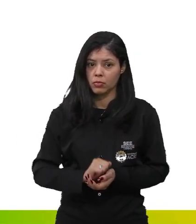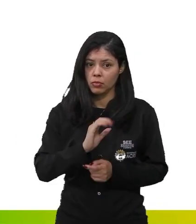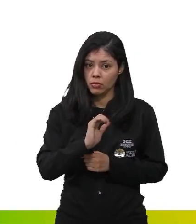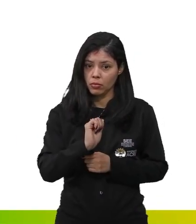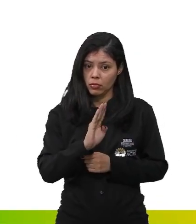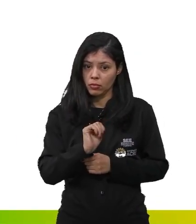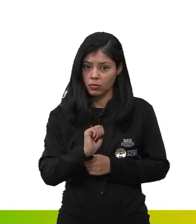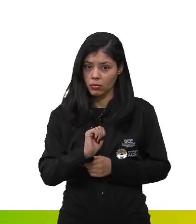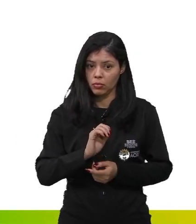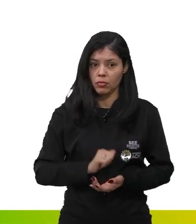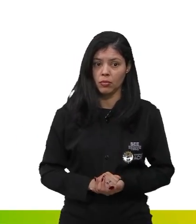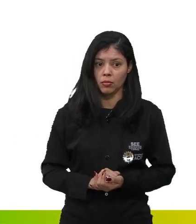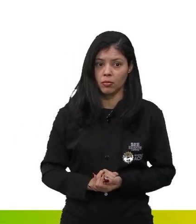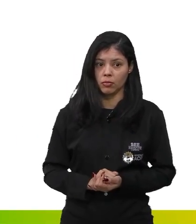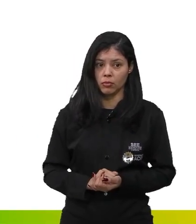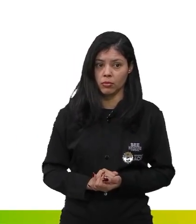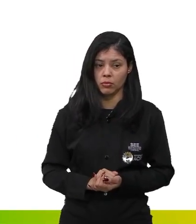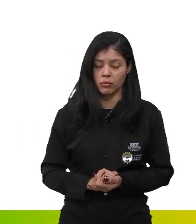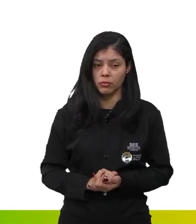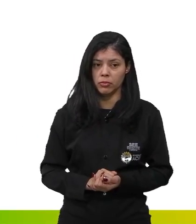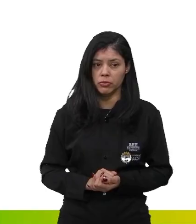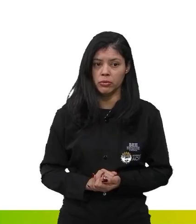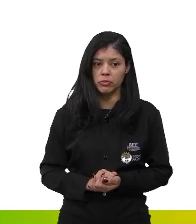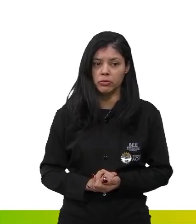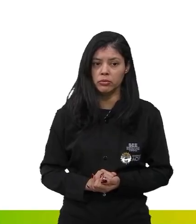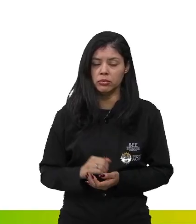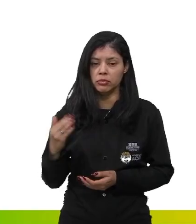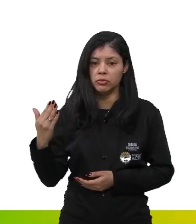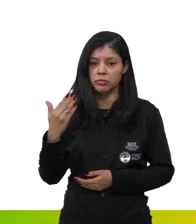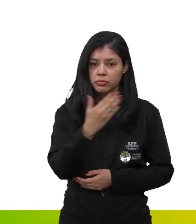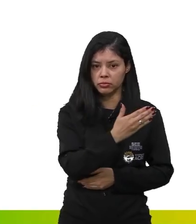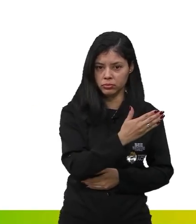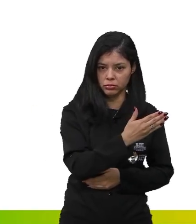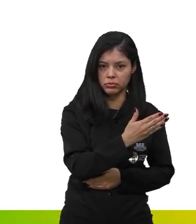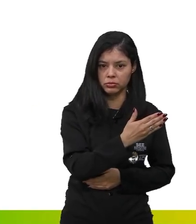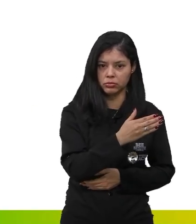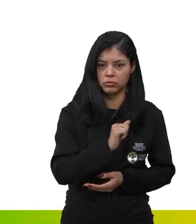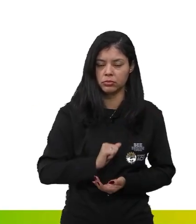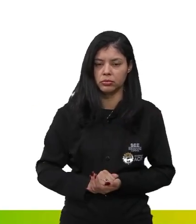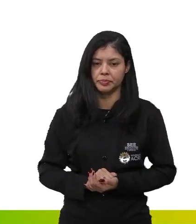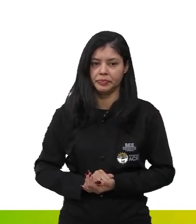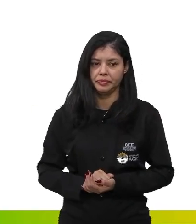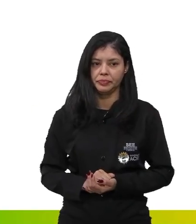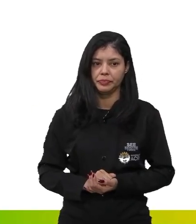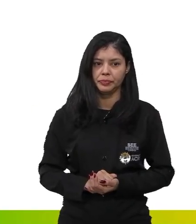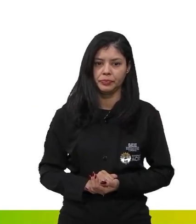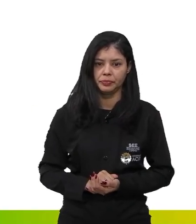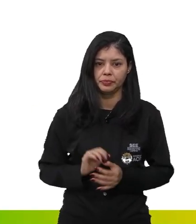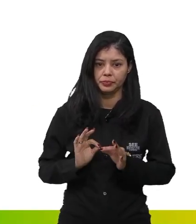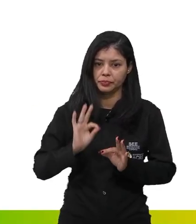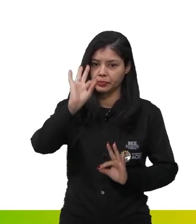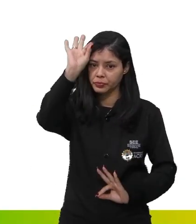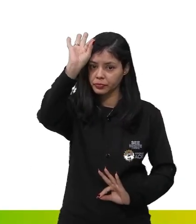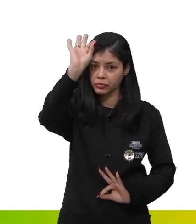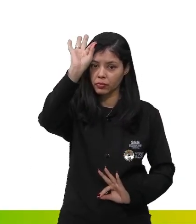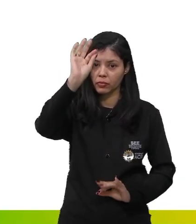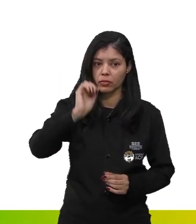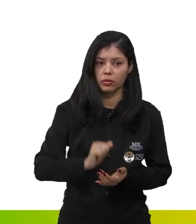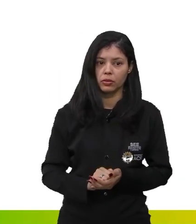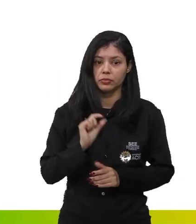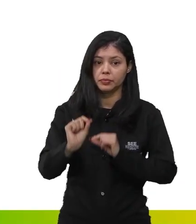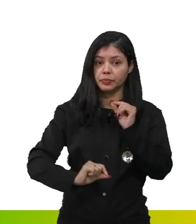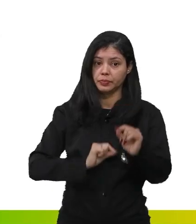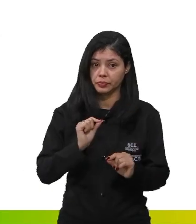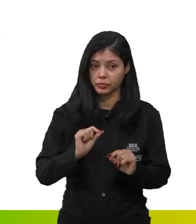Verde. O oeste é nessa direção. Então, o Tratado de Tordesilhas